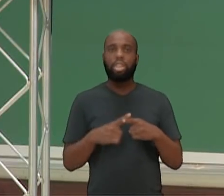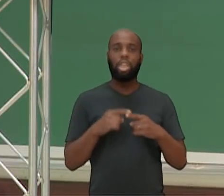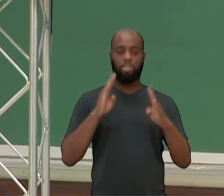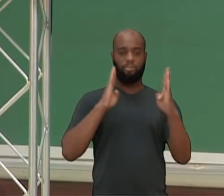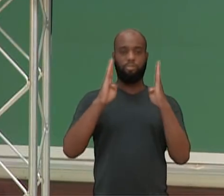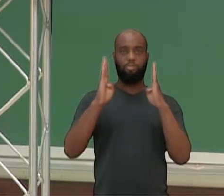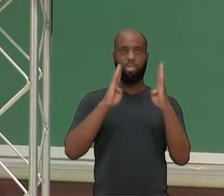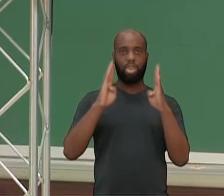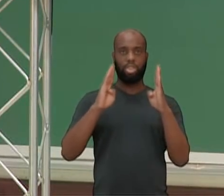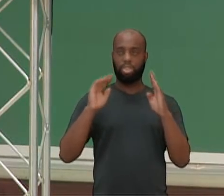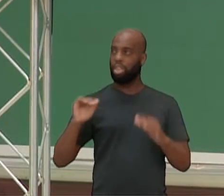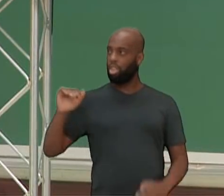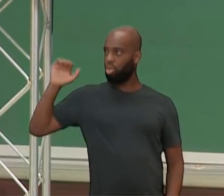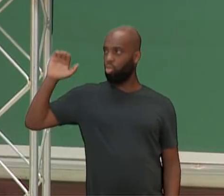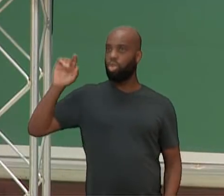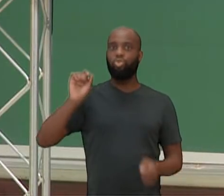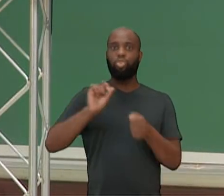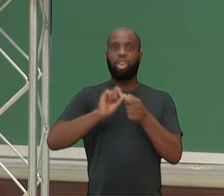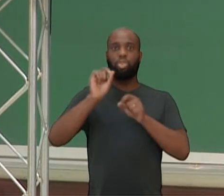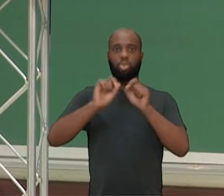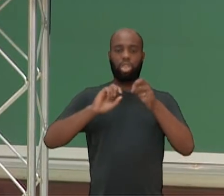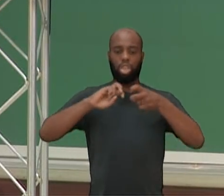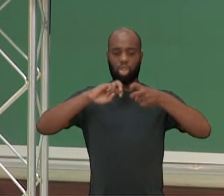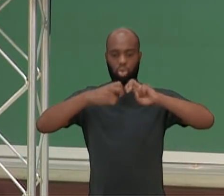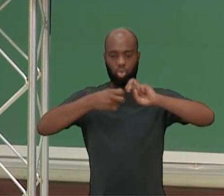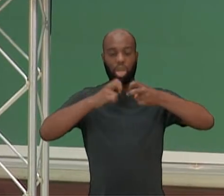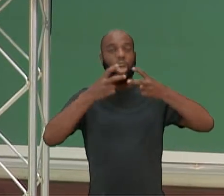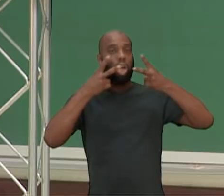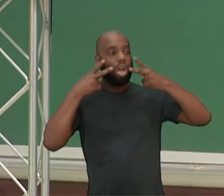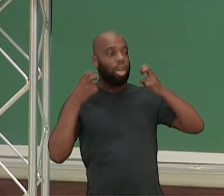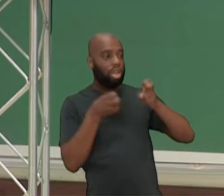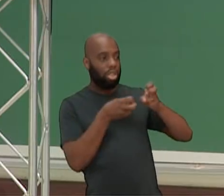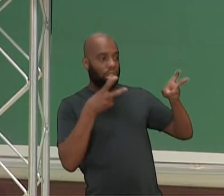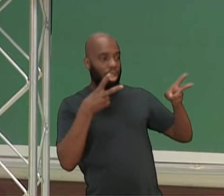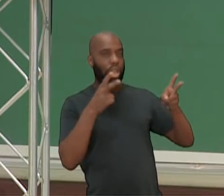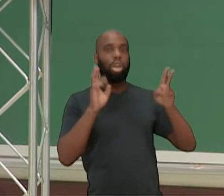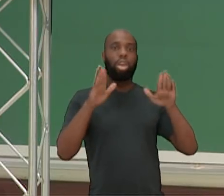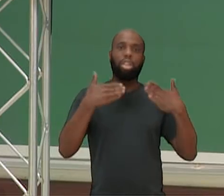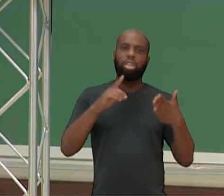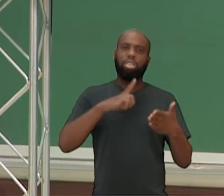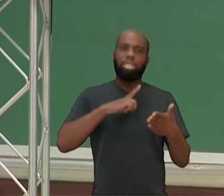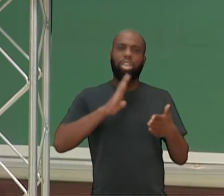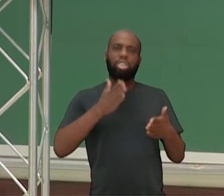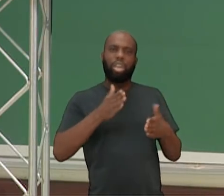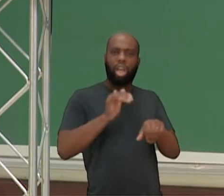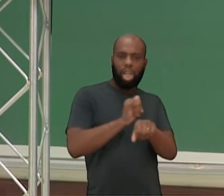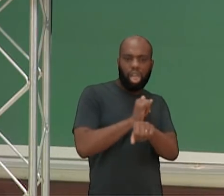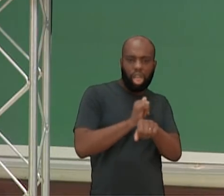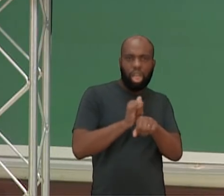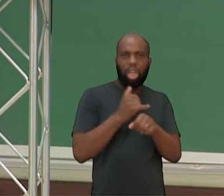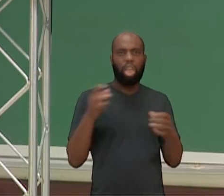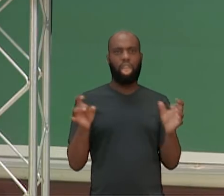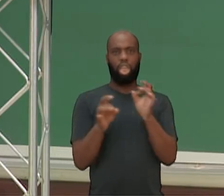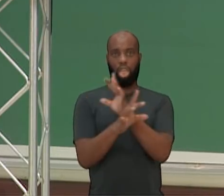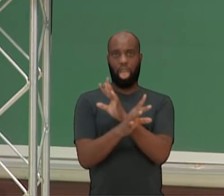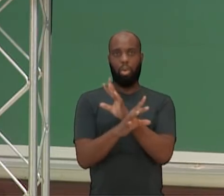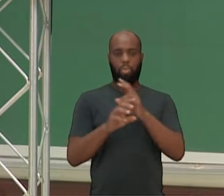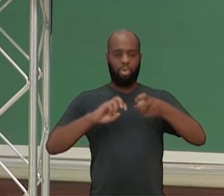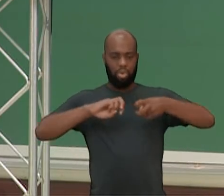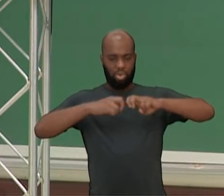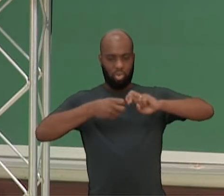do uka-uka. Então, ele já tem uma brincadeira voltada para a técnica do uka-uka, né? A gente já terminou o conteúdo do uka-uka, mas é só para a